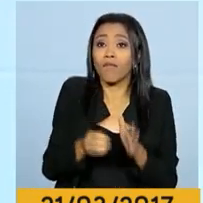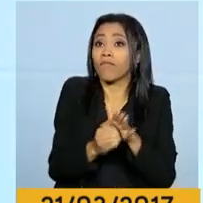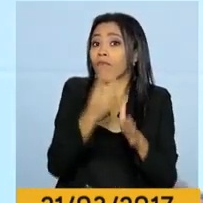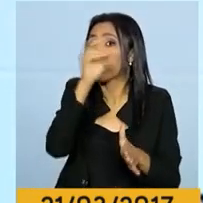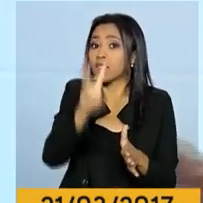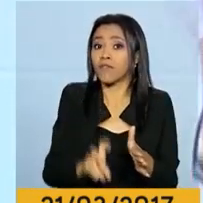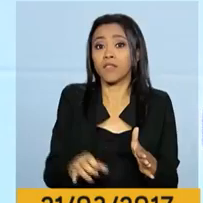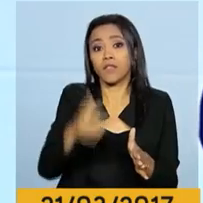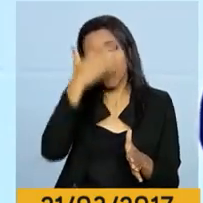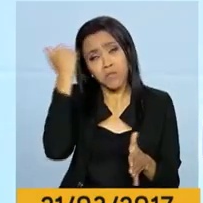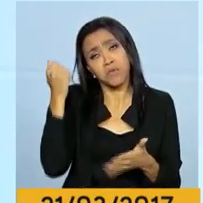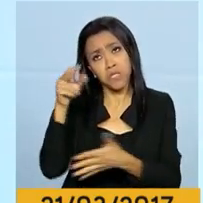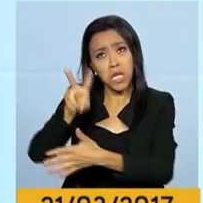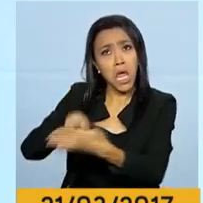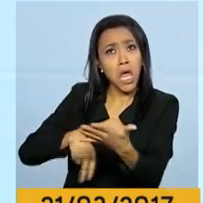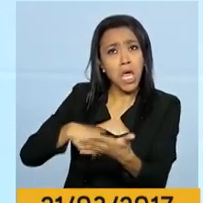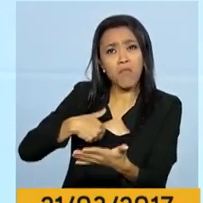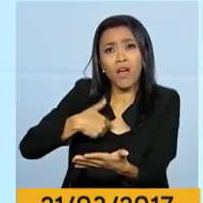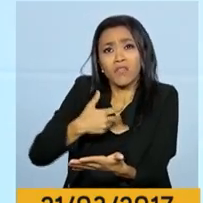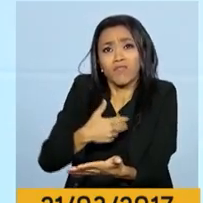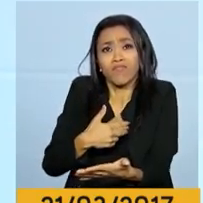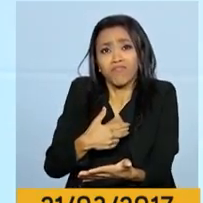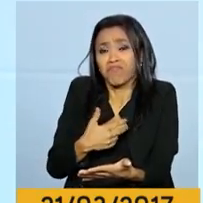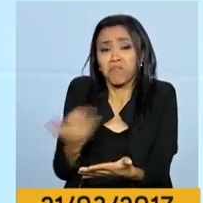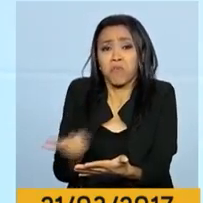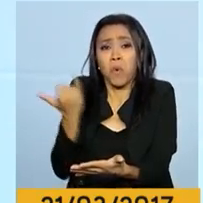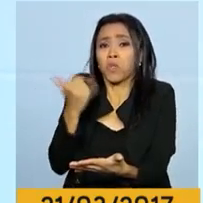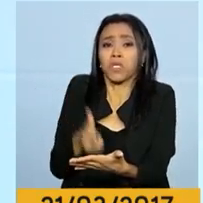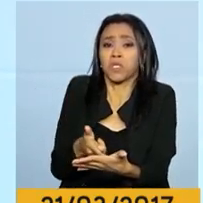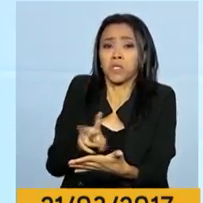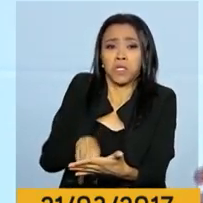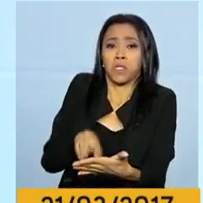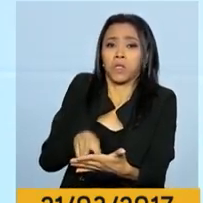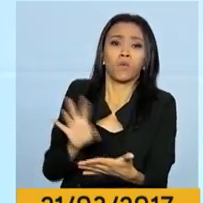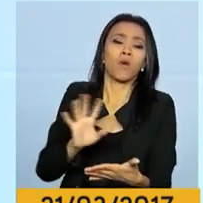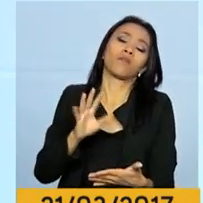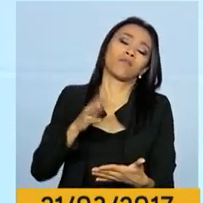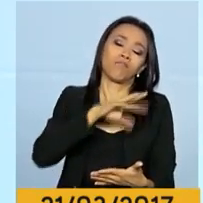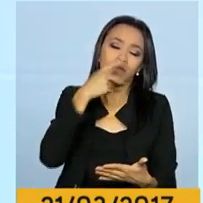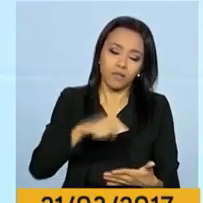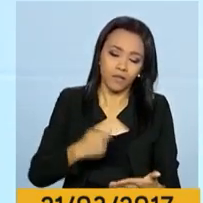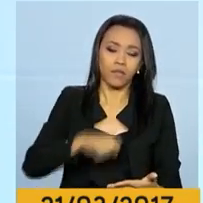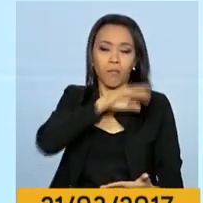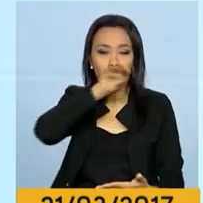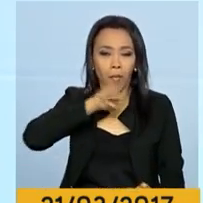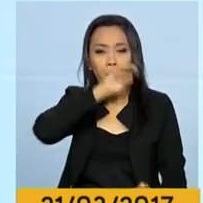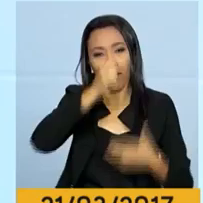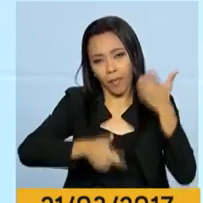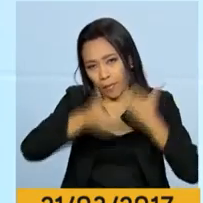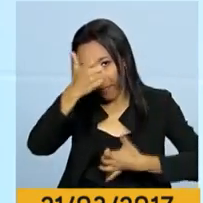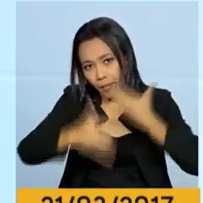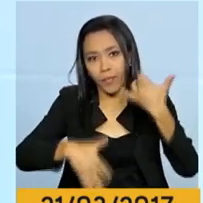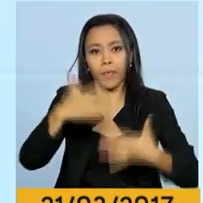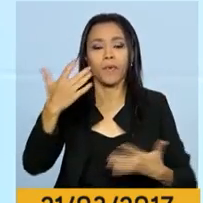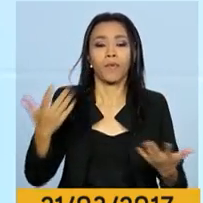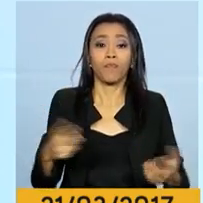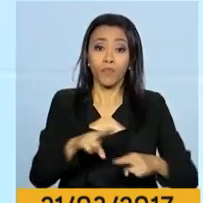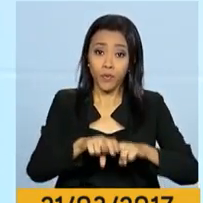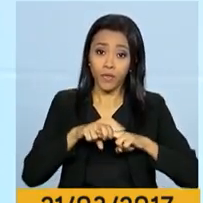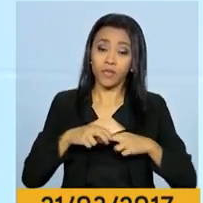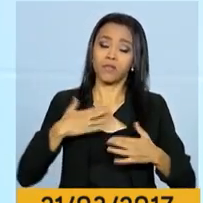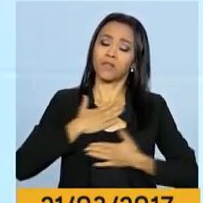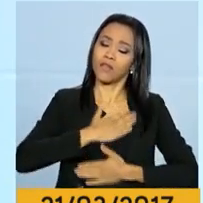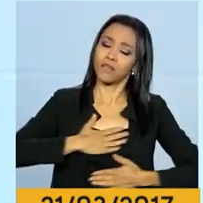as pessoas até leem, mas não dão tanta importância. Então, volto a dizer que é com uma satisfação imensa que